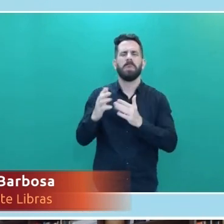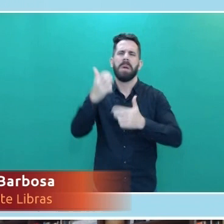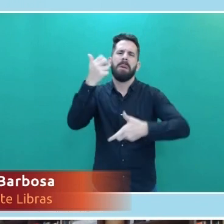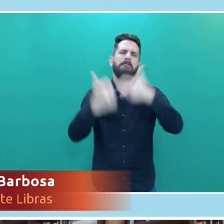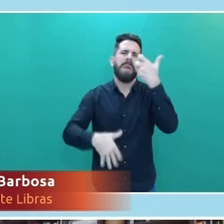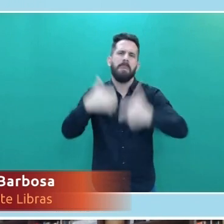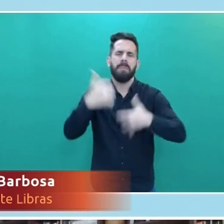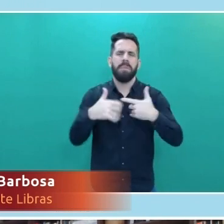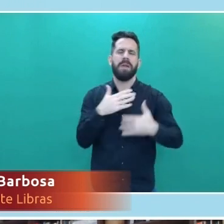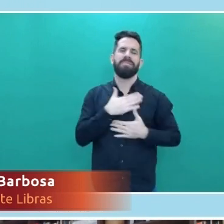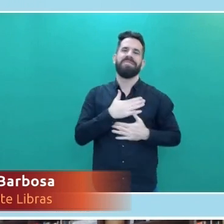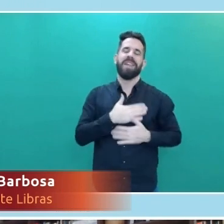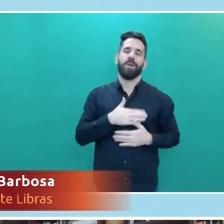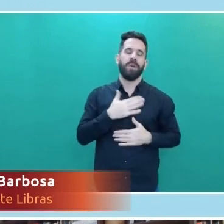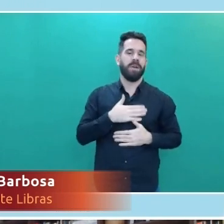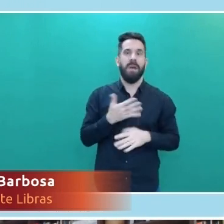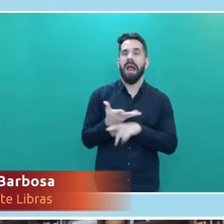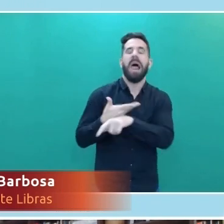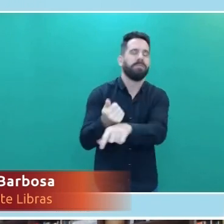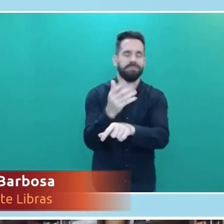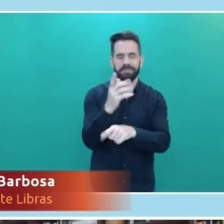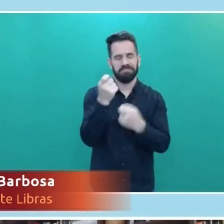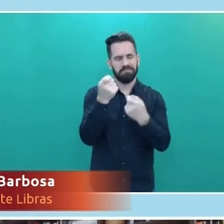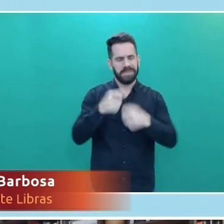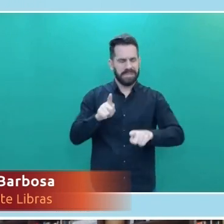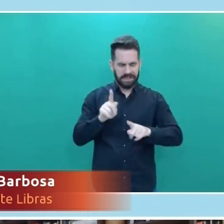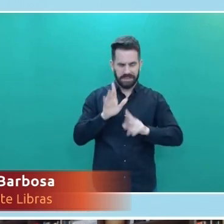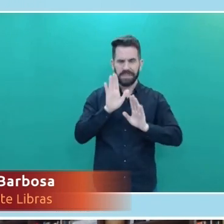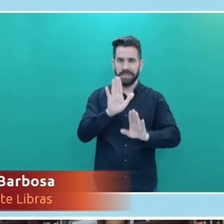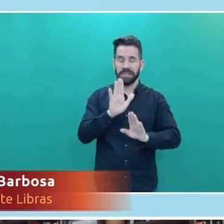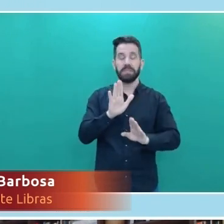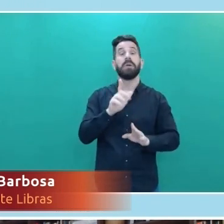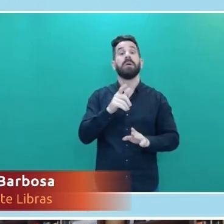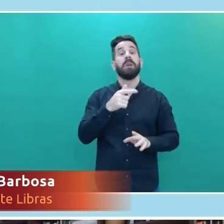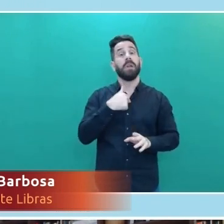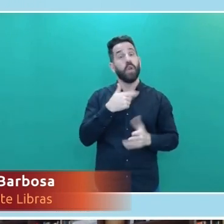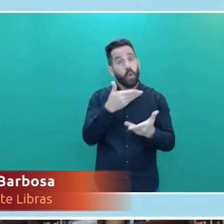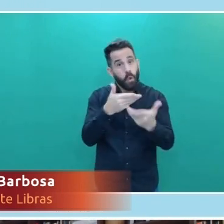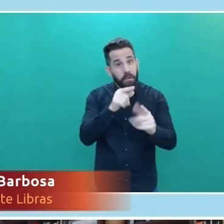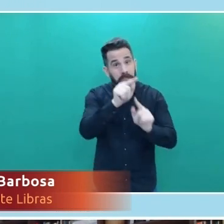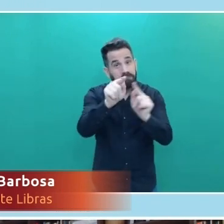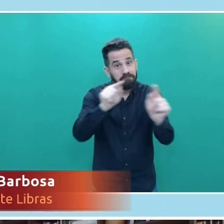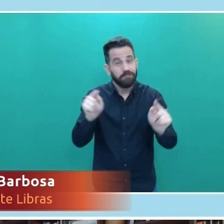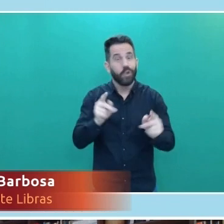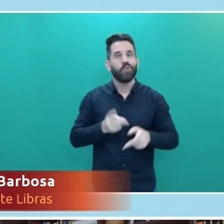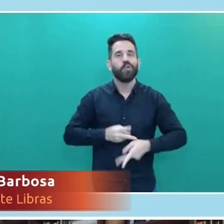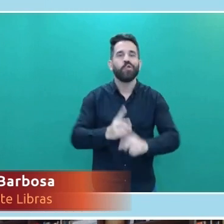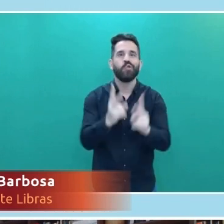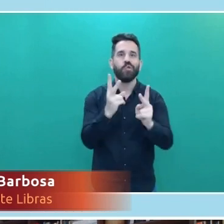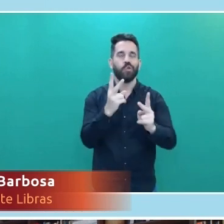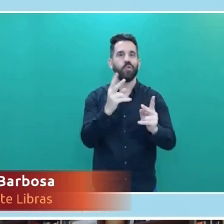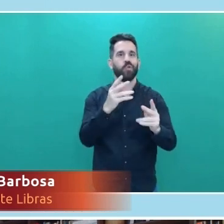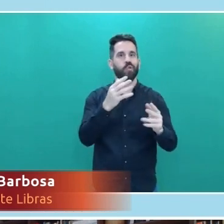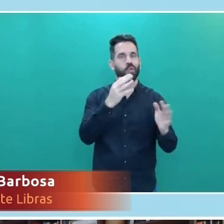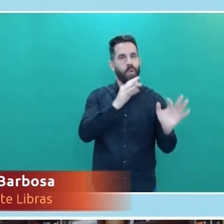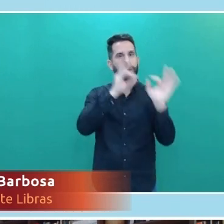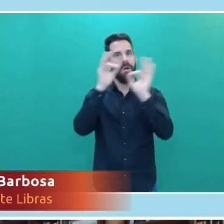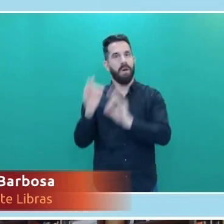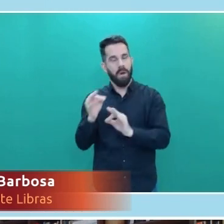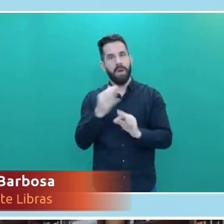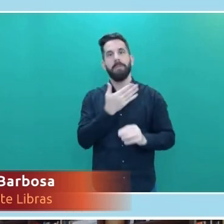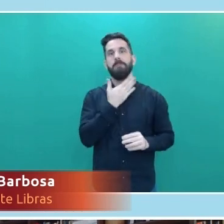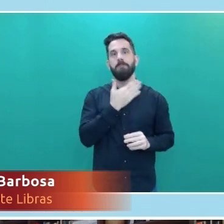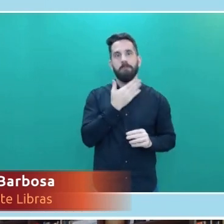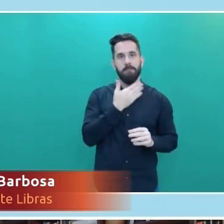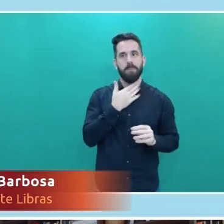tranquila, né? Sem precisar correr por causa do nosso tempo aqui. E eu te convido a continuar acompanhando esse debate a respeito da política externa brasileira. E também, se